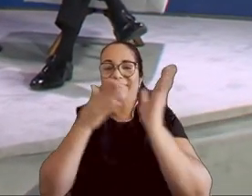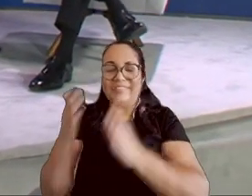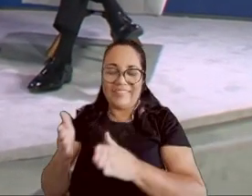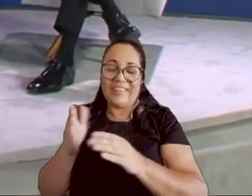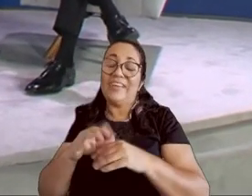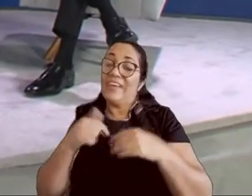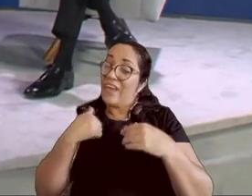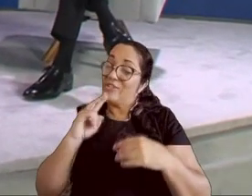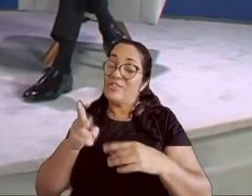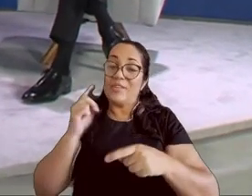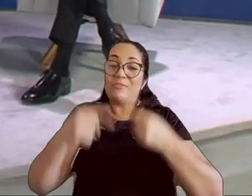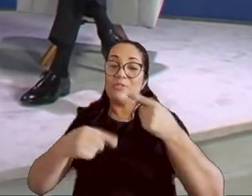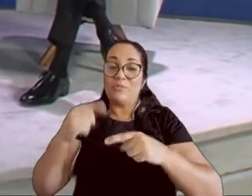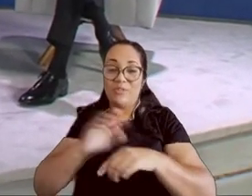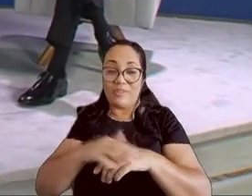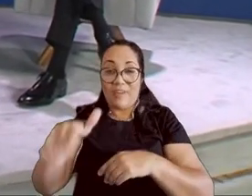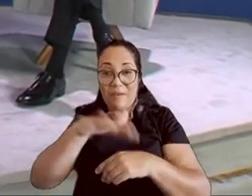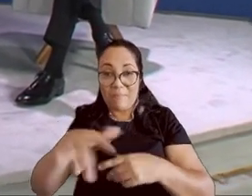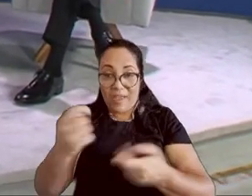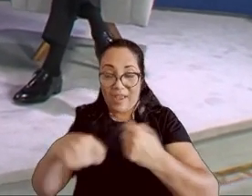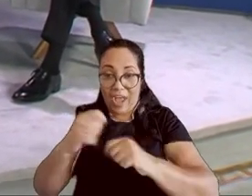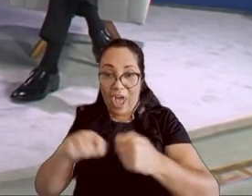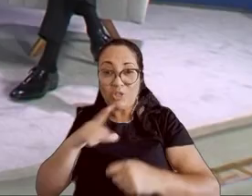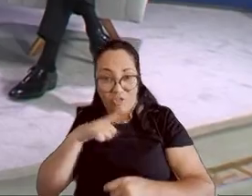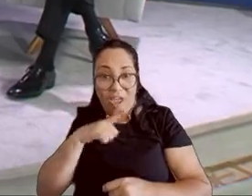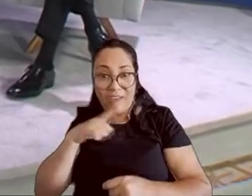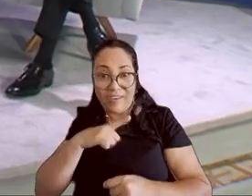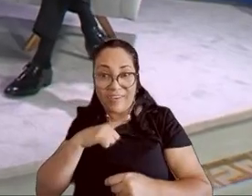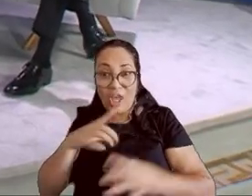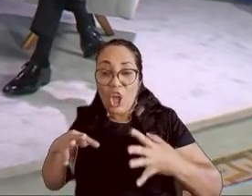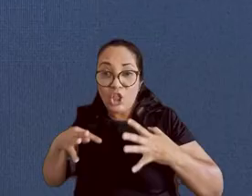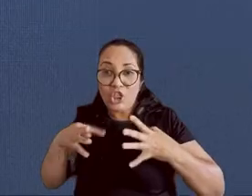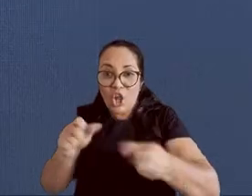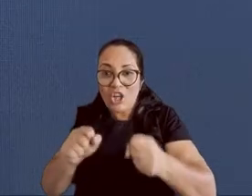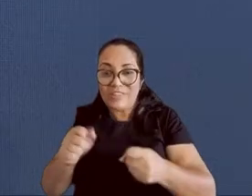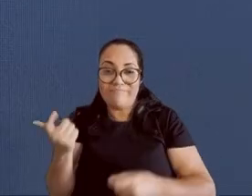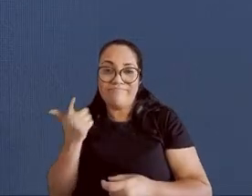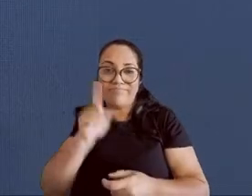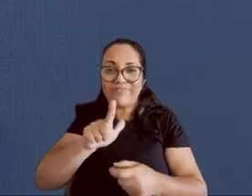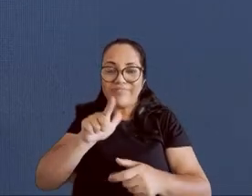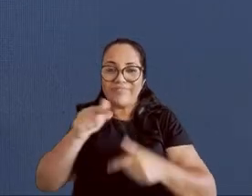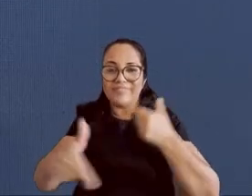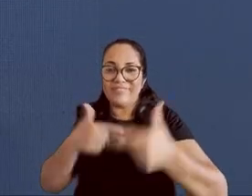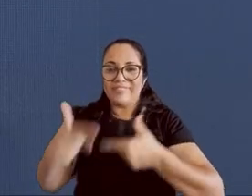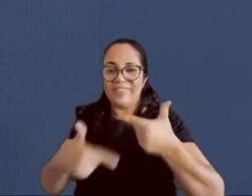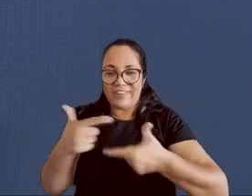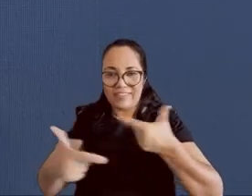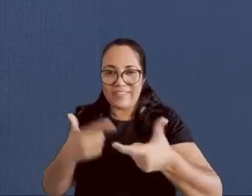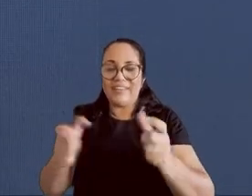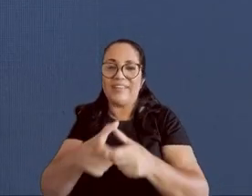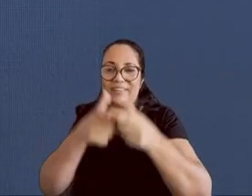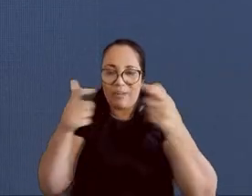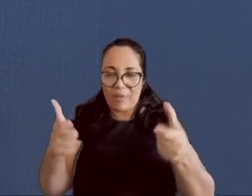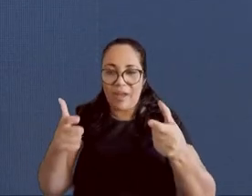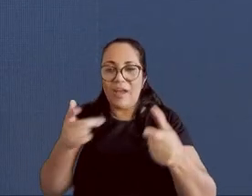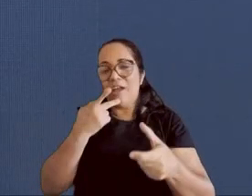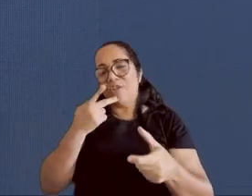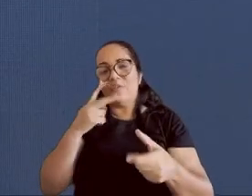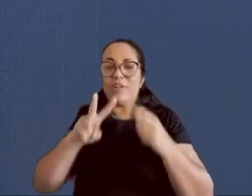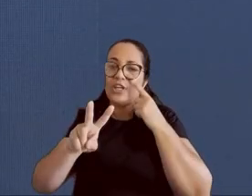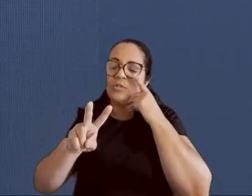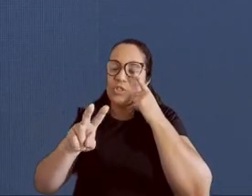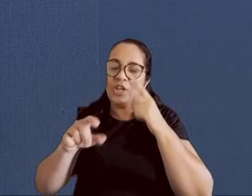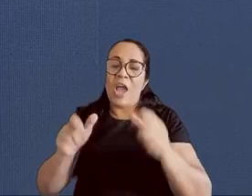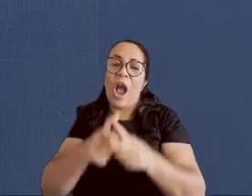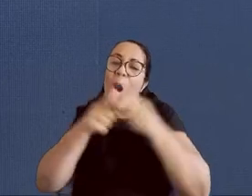mercado mesmo existe esse mercado todo que vocês pedem né E aí eu posso falar tanto em termos de volume quanto em termos de prazo que o Jean comentou a gente tá falando